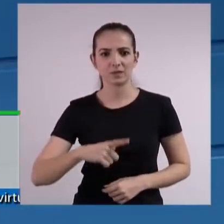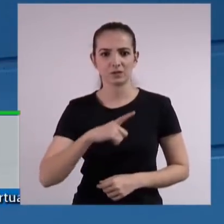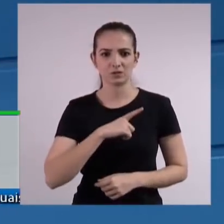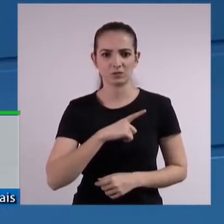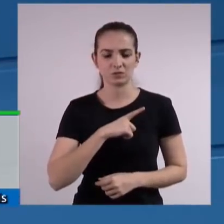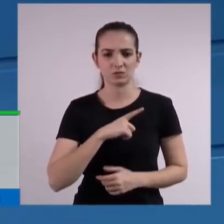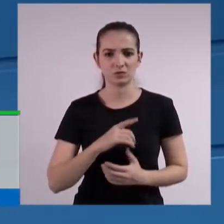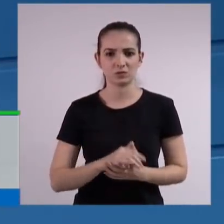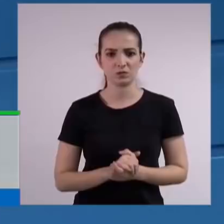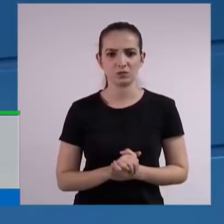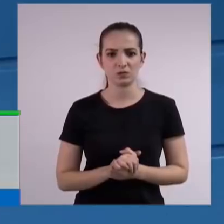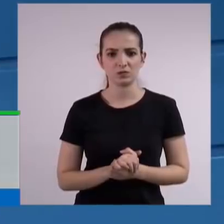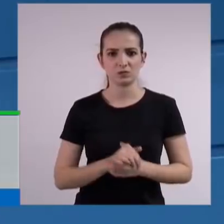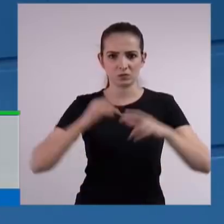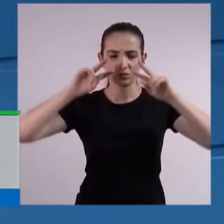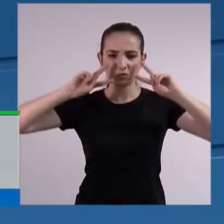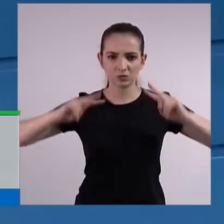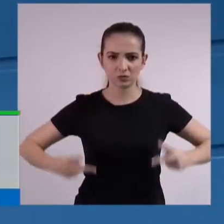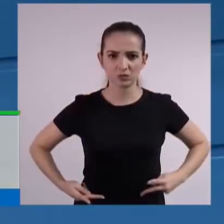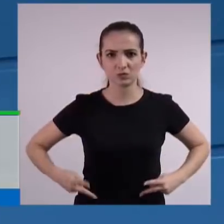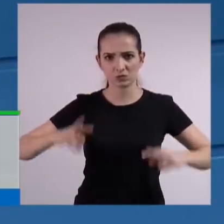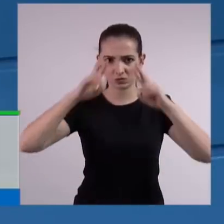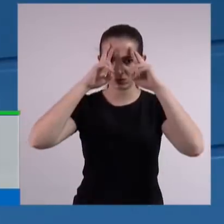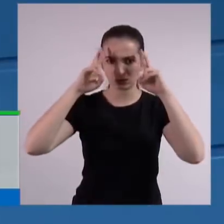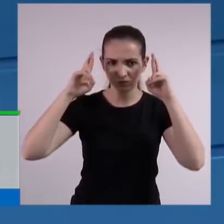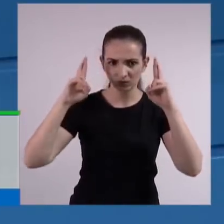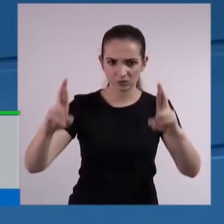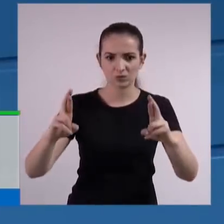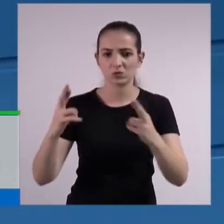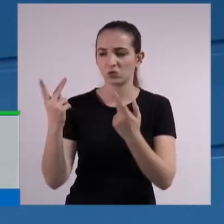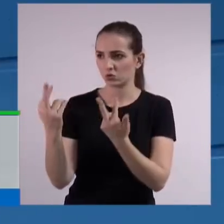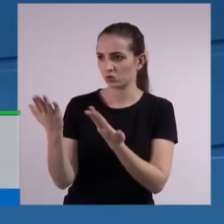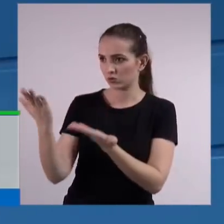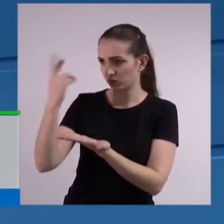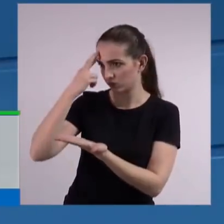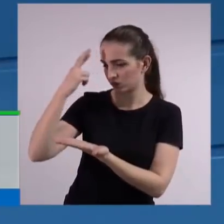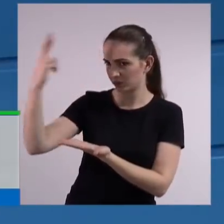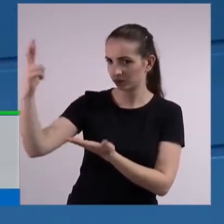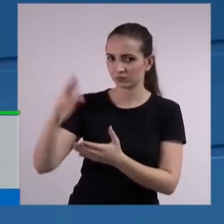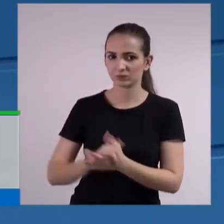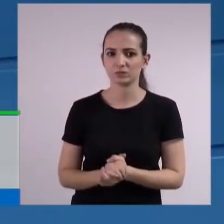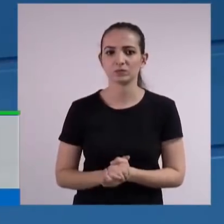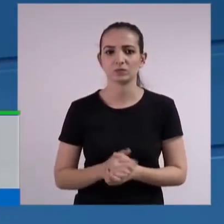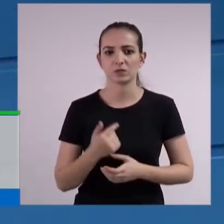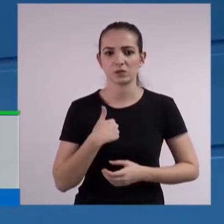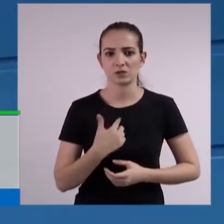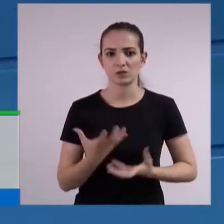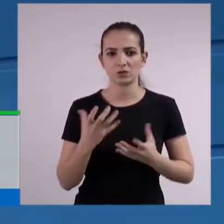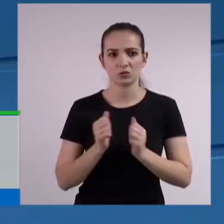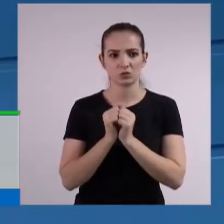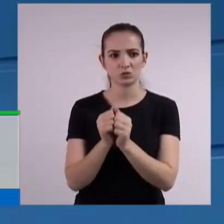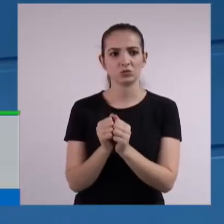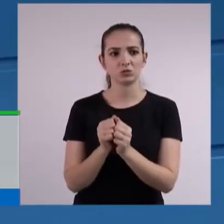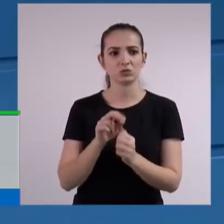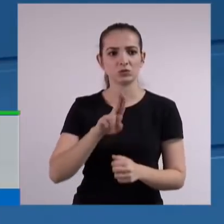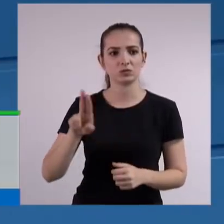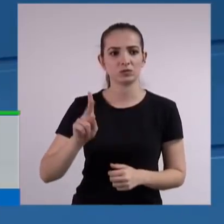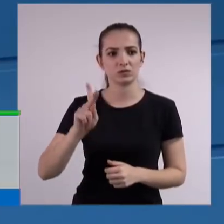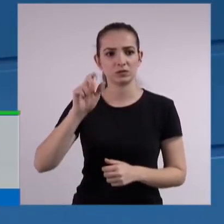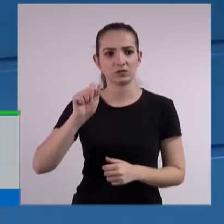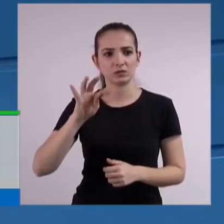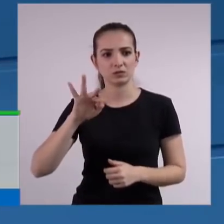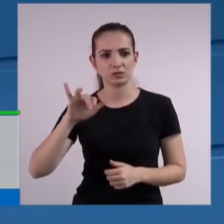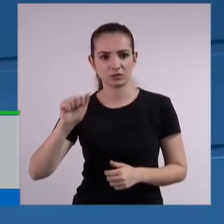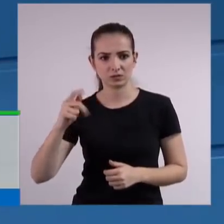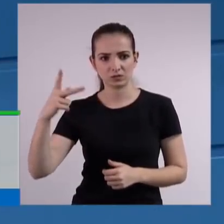têm, nos seres humanos, o respeito da forma como eles são. E eu queria, em nome da Kátia, a sua chefe de